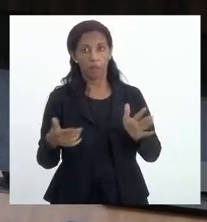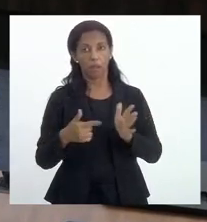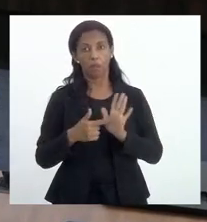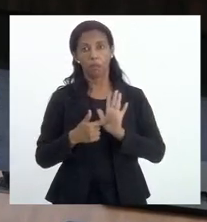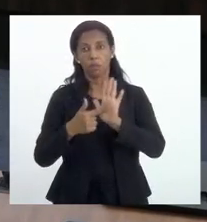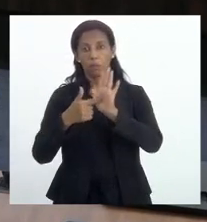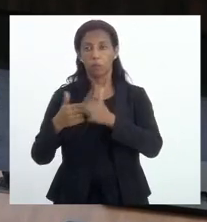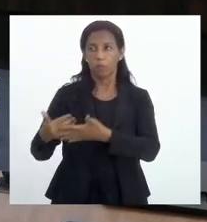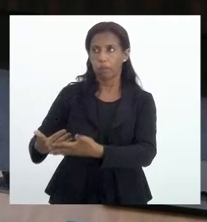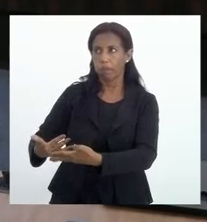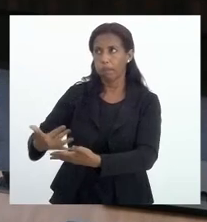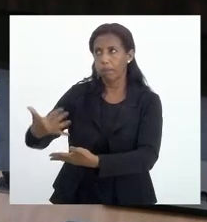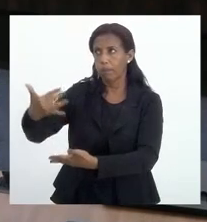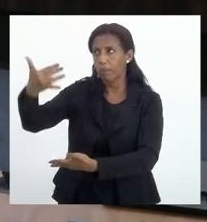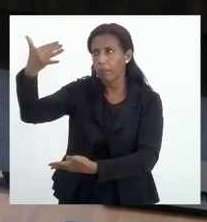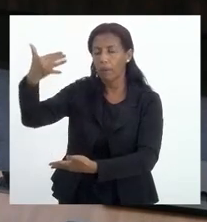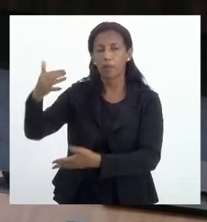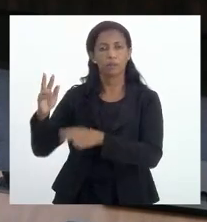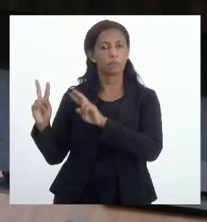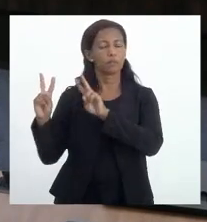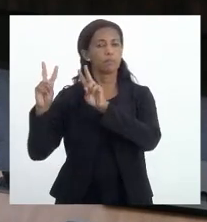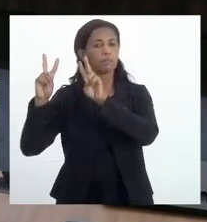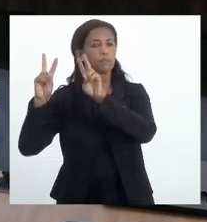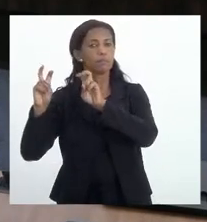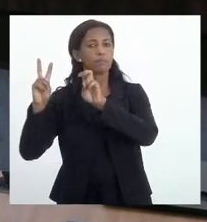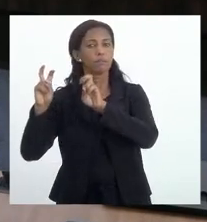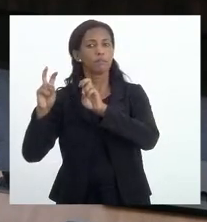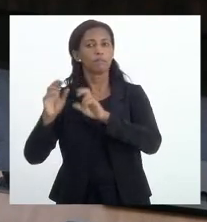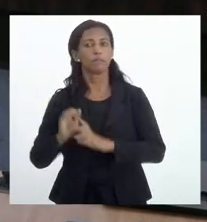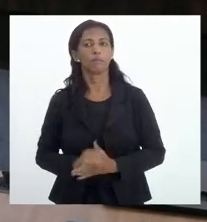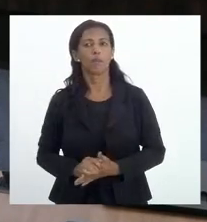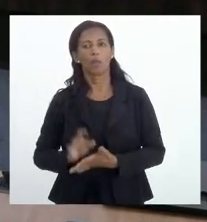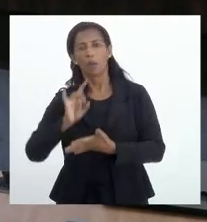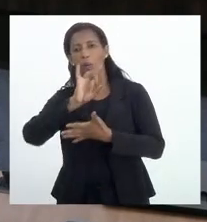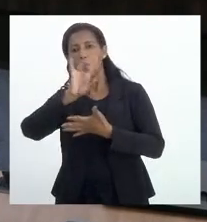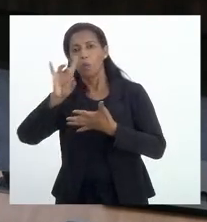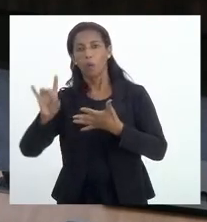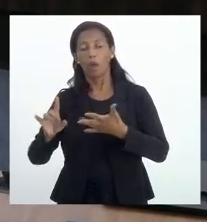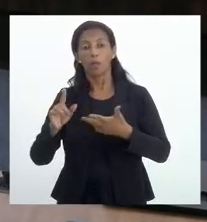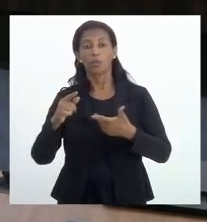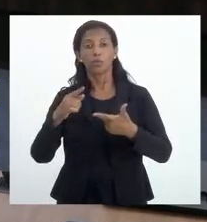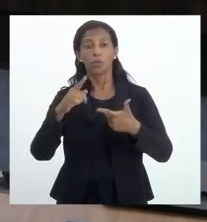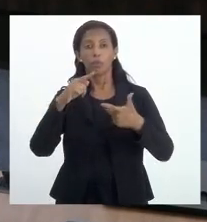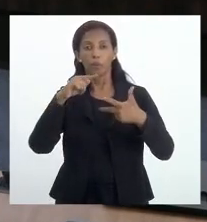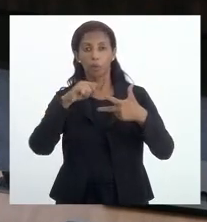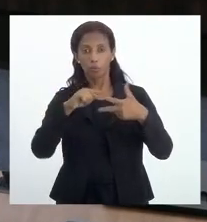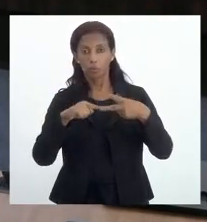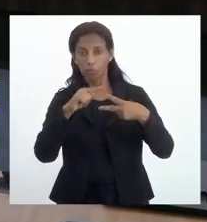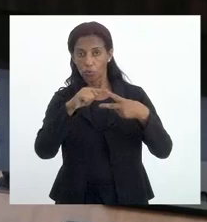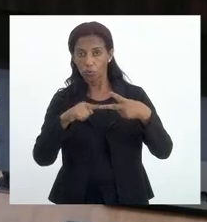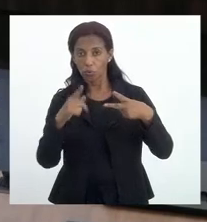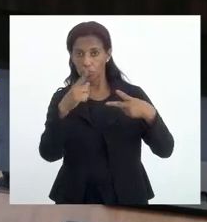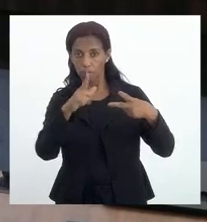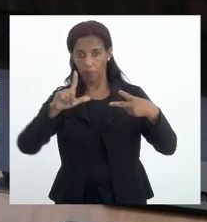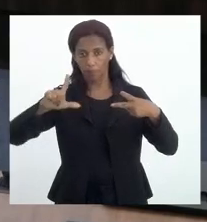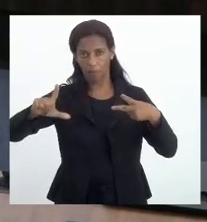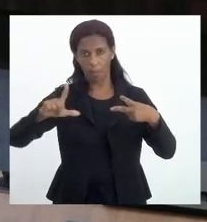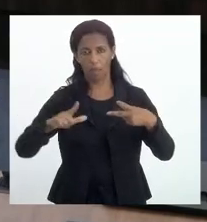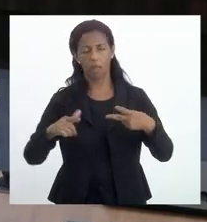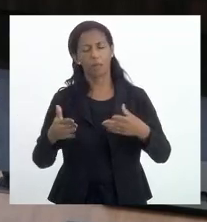exposição sobre a primazia dos dois PLs. Por favor, secretário